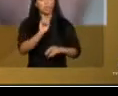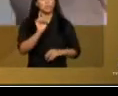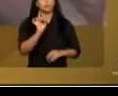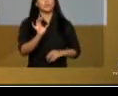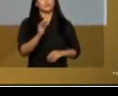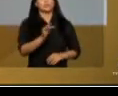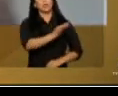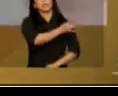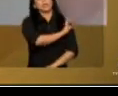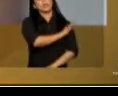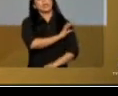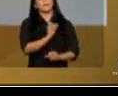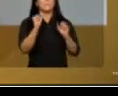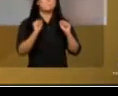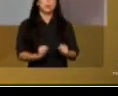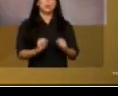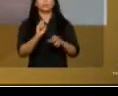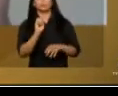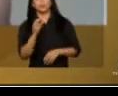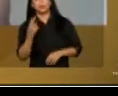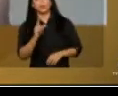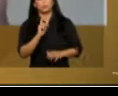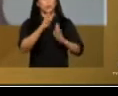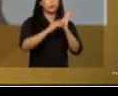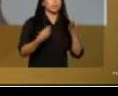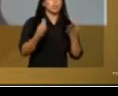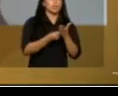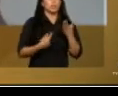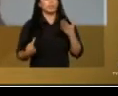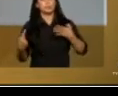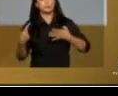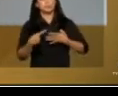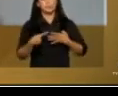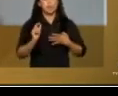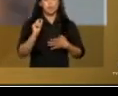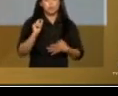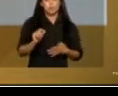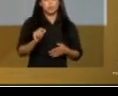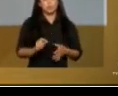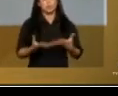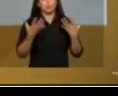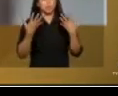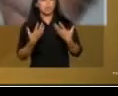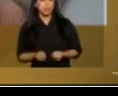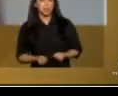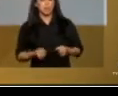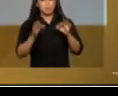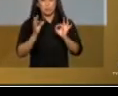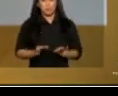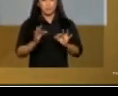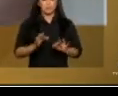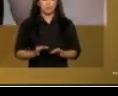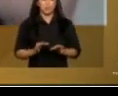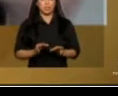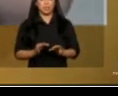à tecnicalidade, se cabe ou não cabe a reclamação no caso, ou se há aderência perfeita,